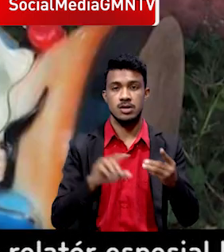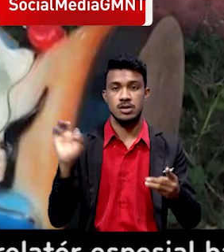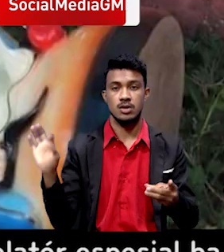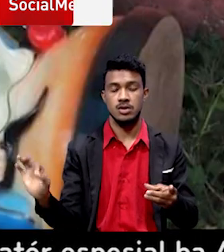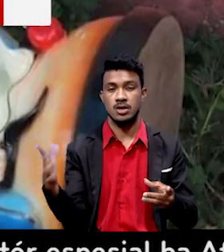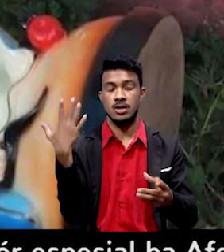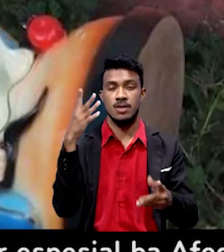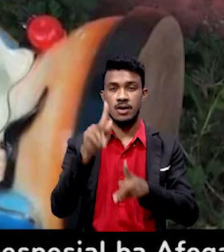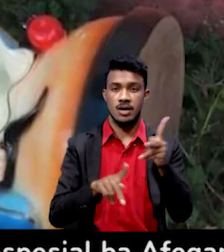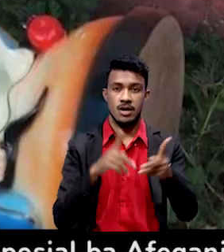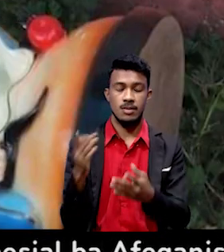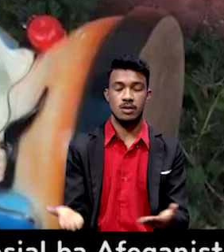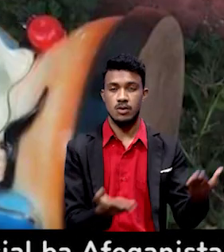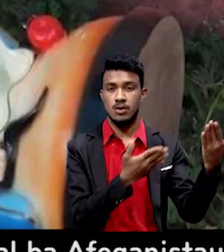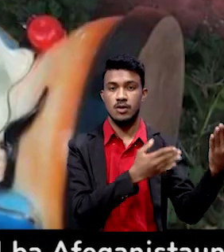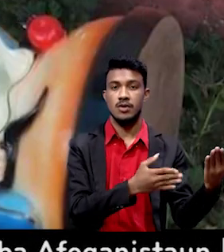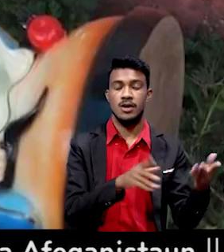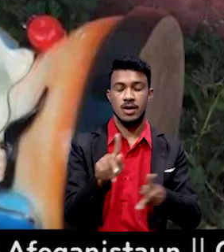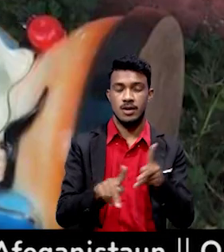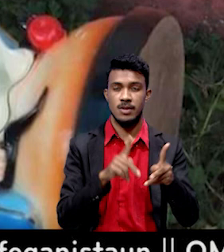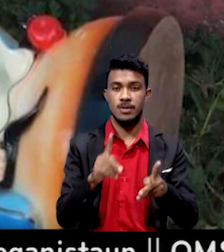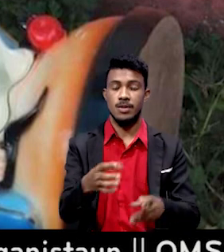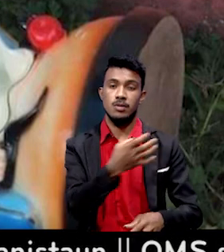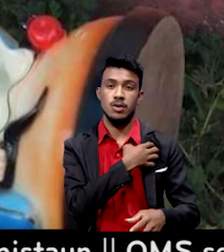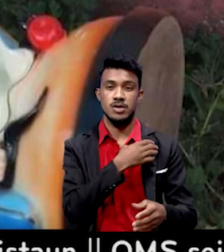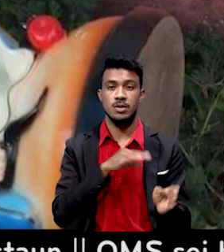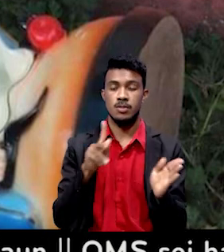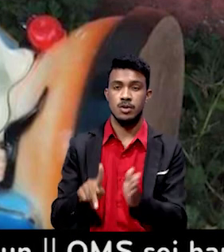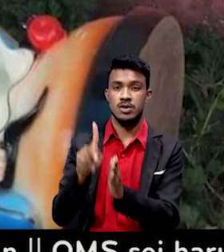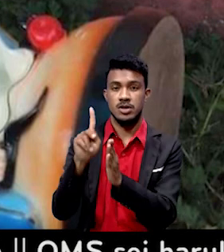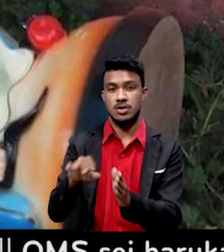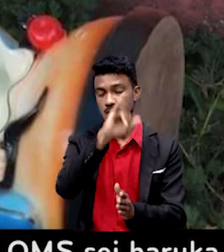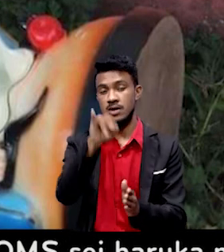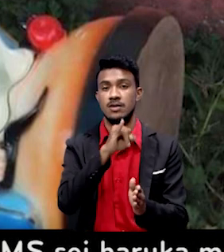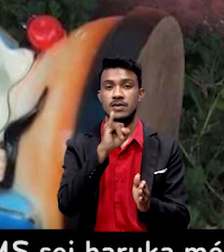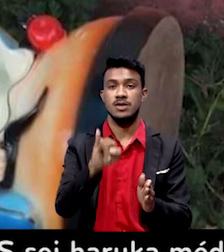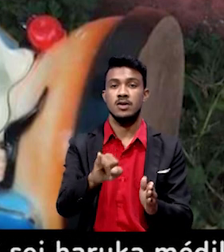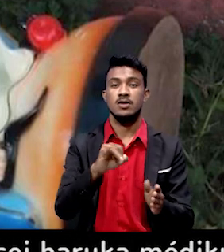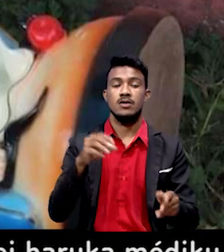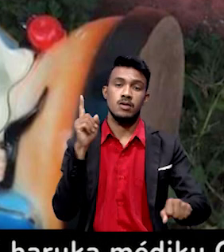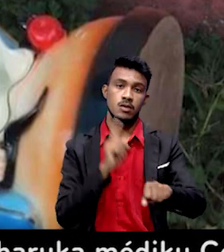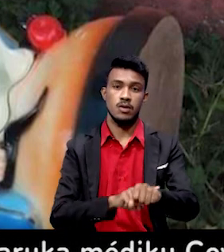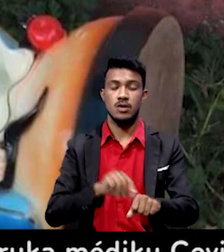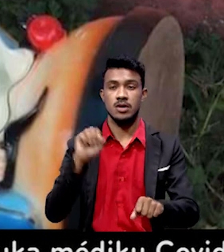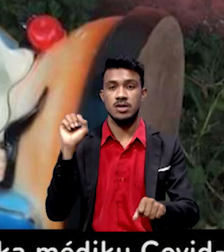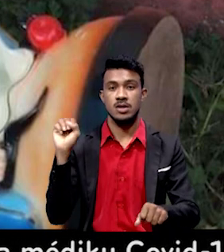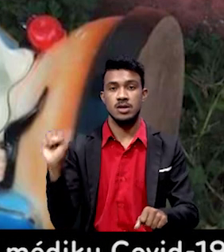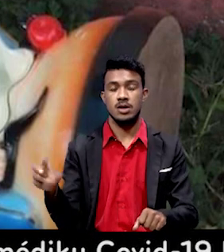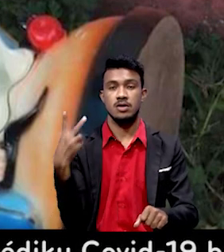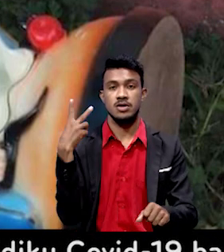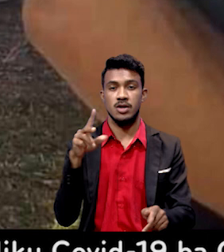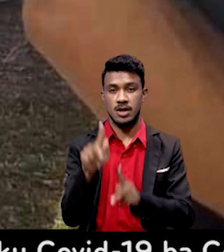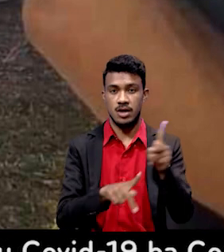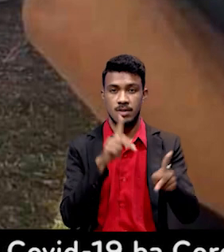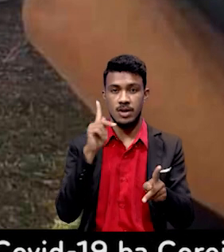Ba polícia esquadra La Clubar, rodeia lá o processo de identificação durante a hora San Luis Ingrua. Mas bem penetrei na fatina segura suspeito e a